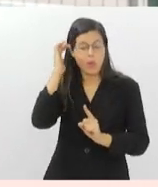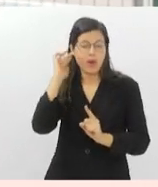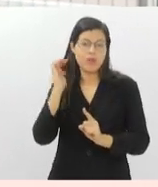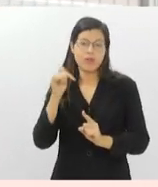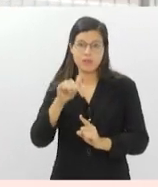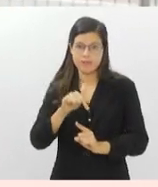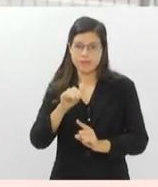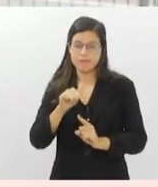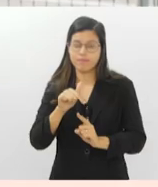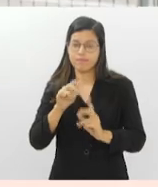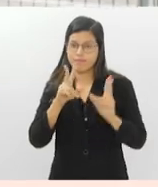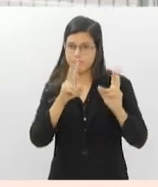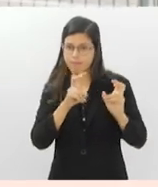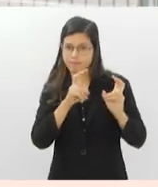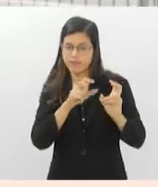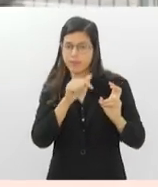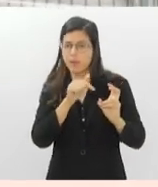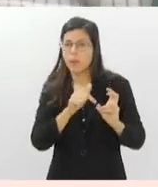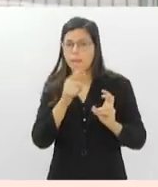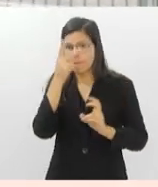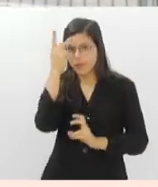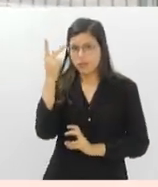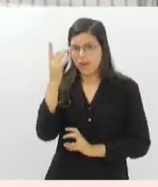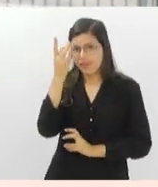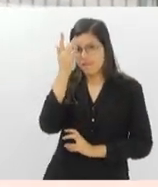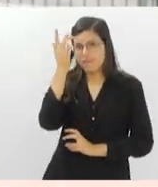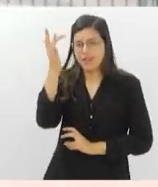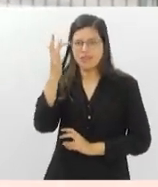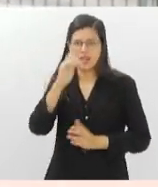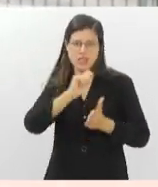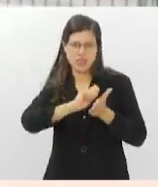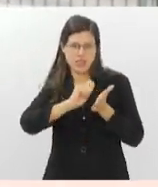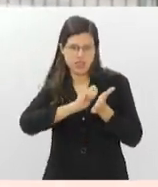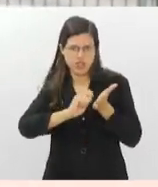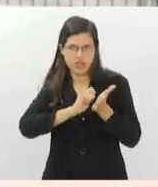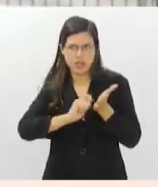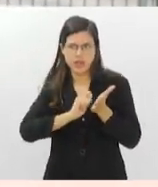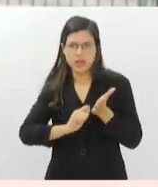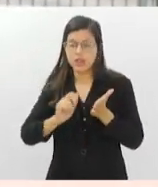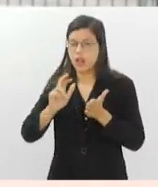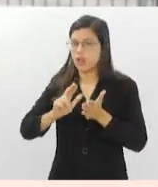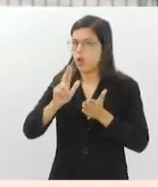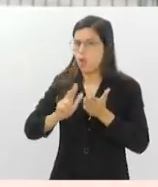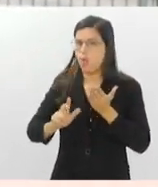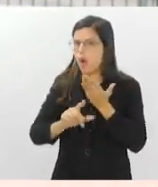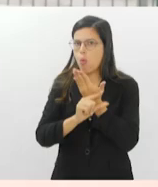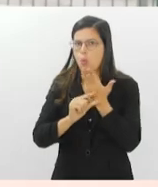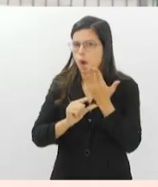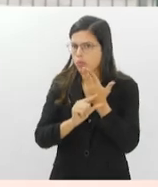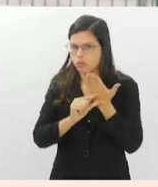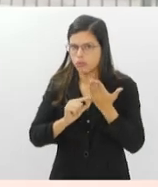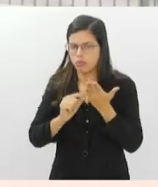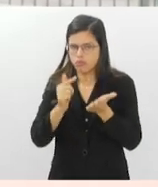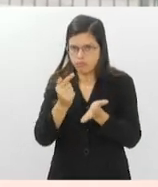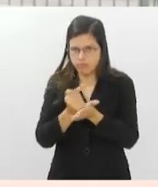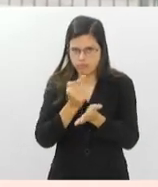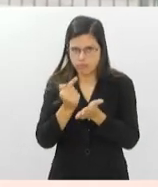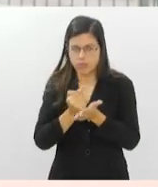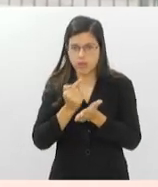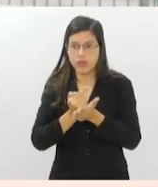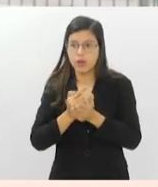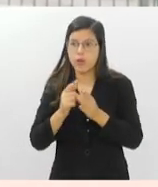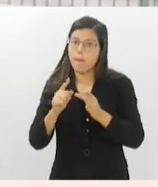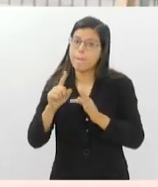é uma pessoa que é um facilitador para essa escrita. Ele não é de fato o autor daquele livro, né? Ele é